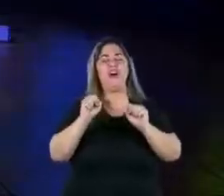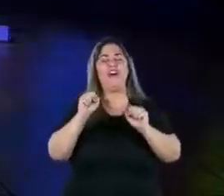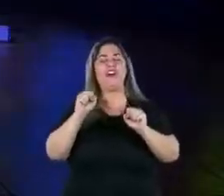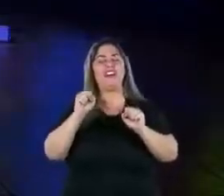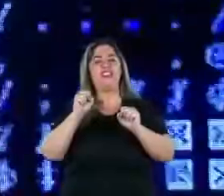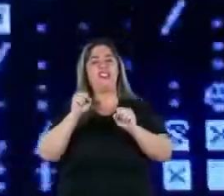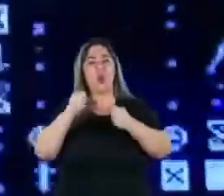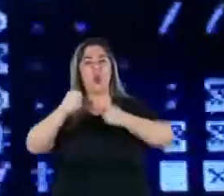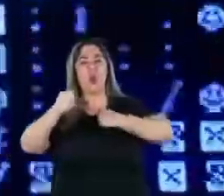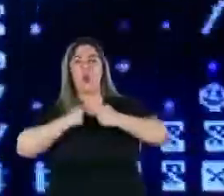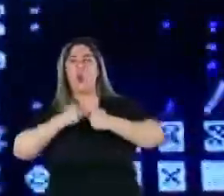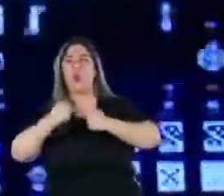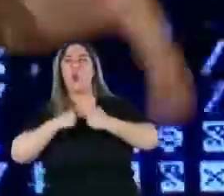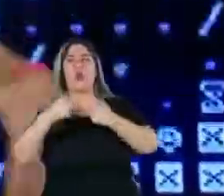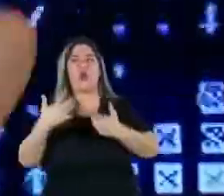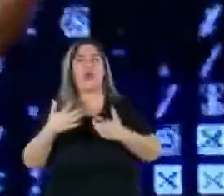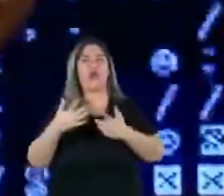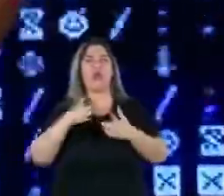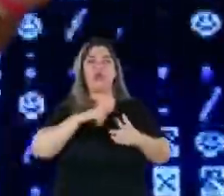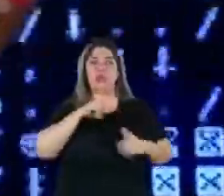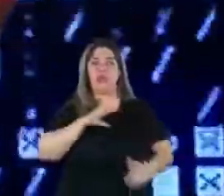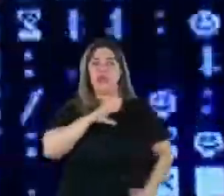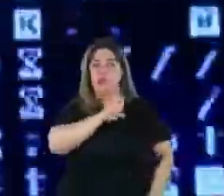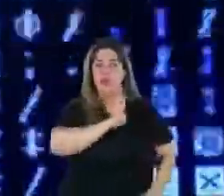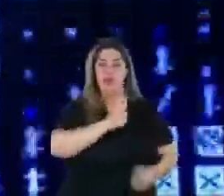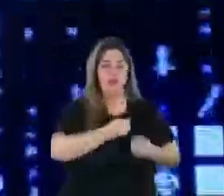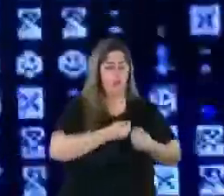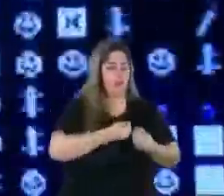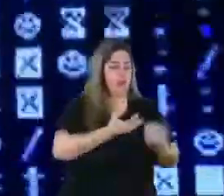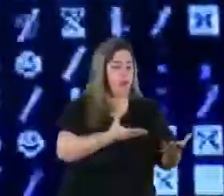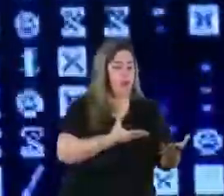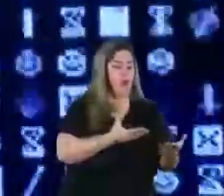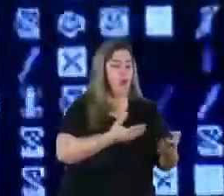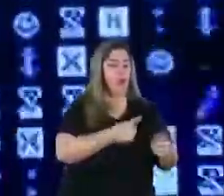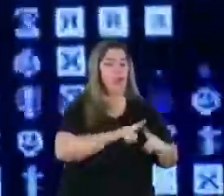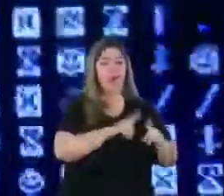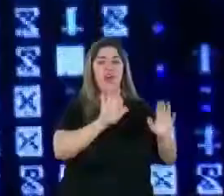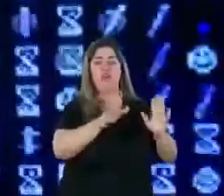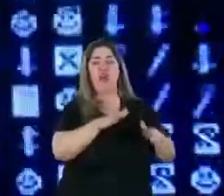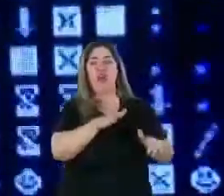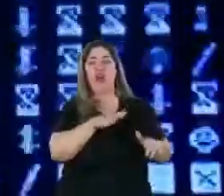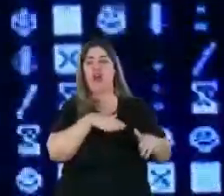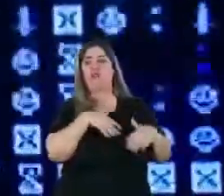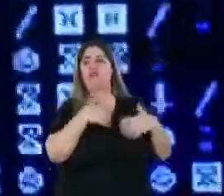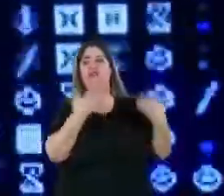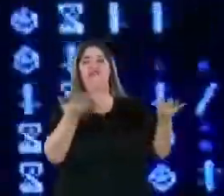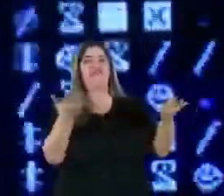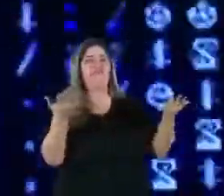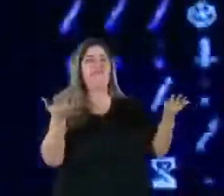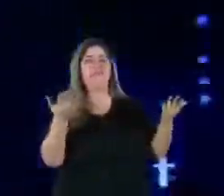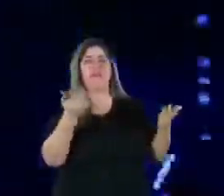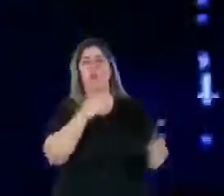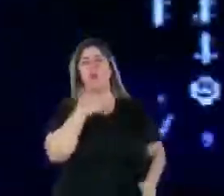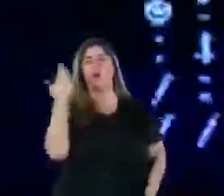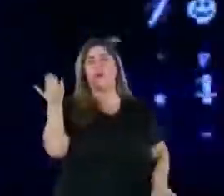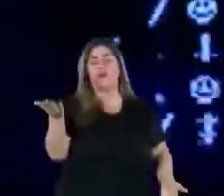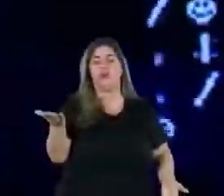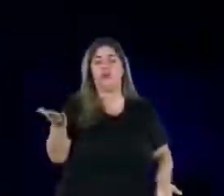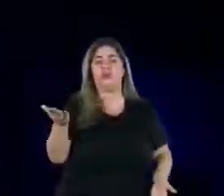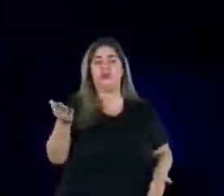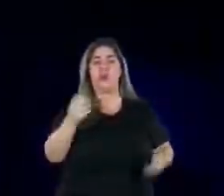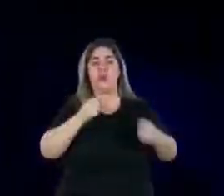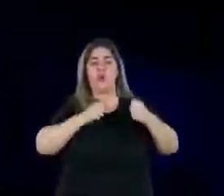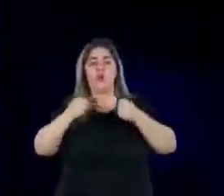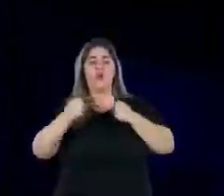gente nutra um amor pra ele e esse gorila já nem existe mais. Assim, um gorila que já até morreu. Um